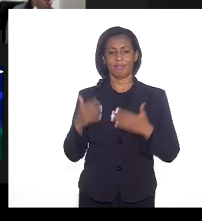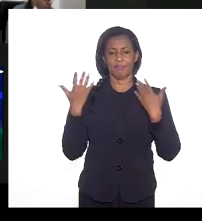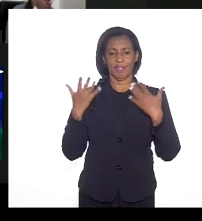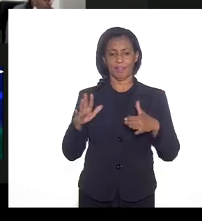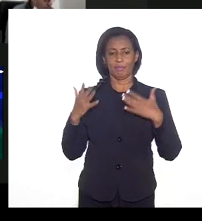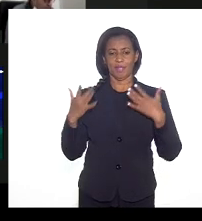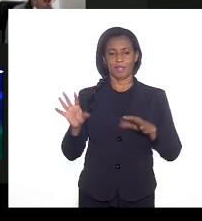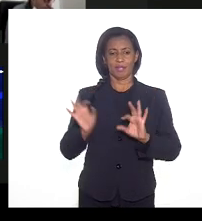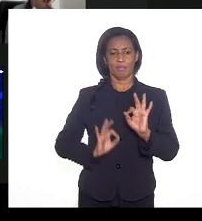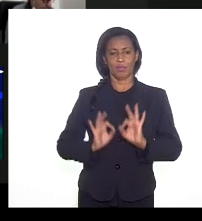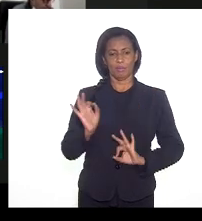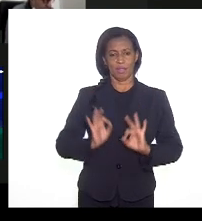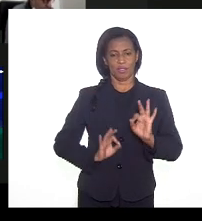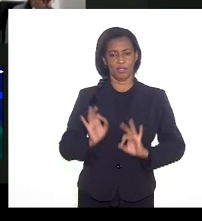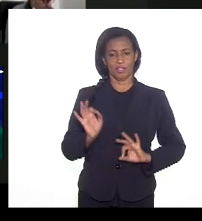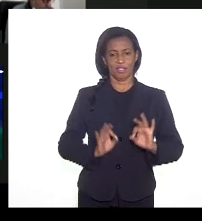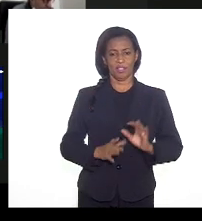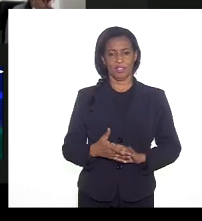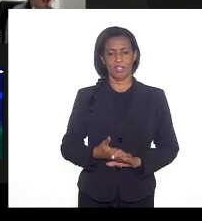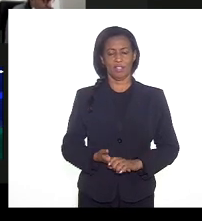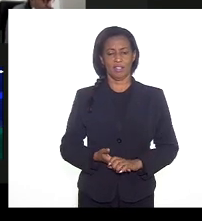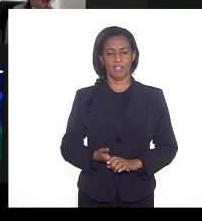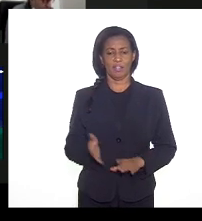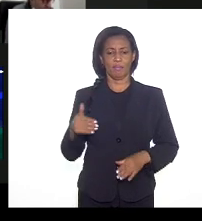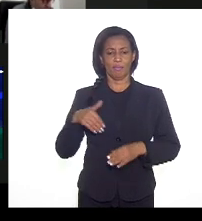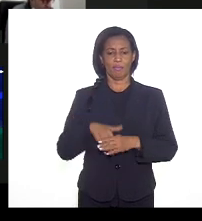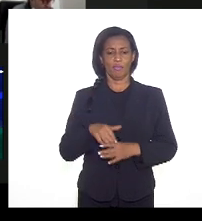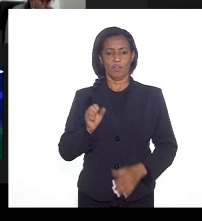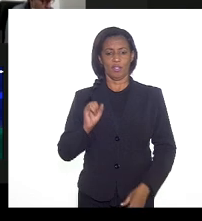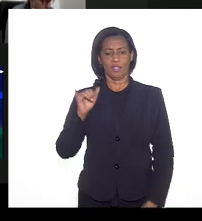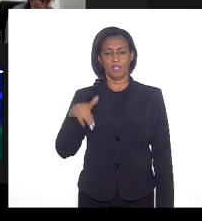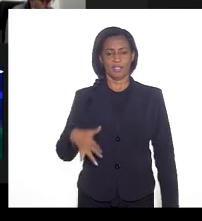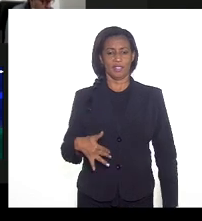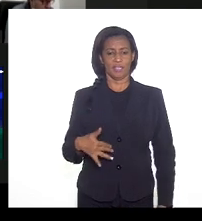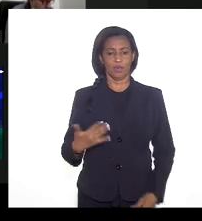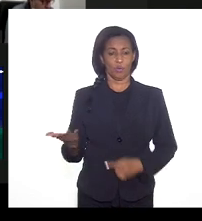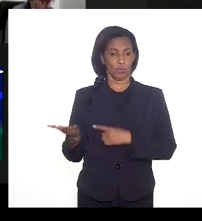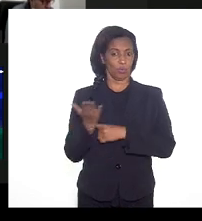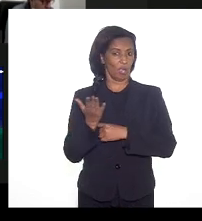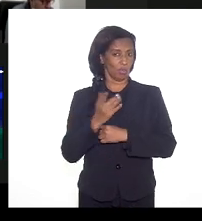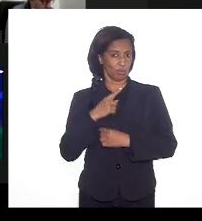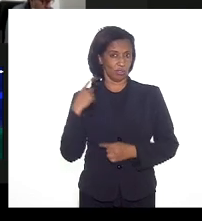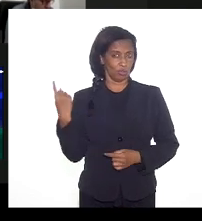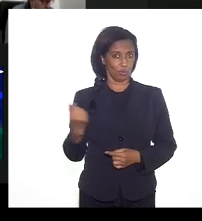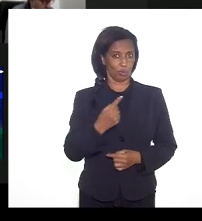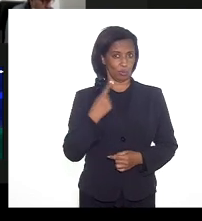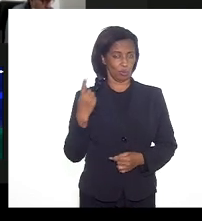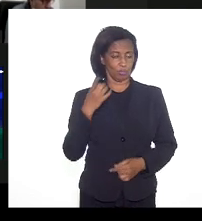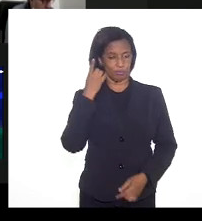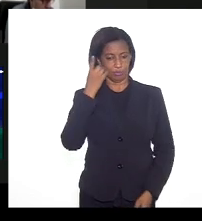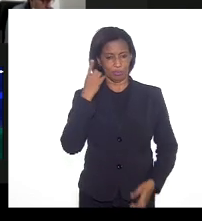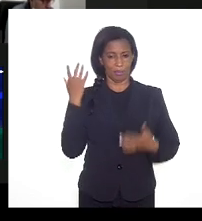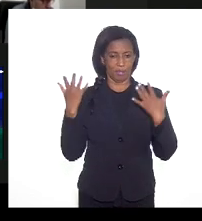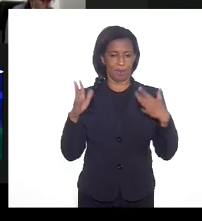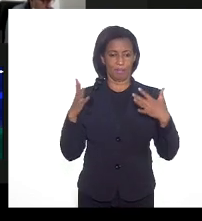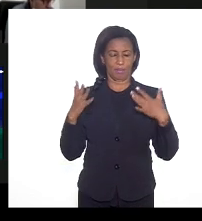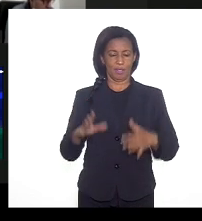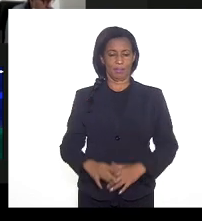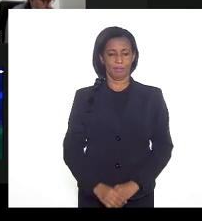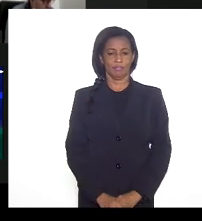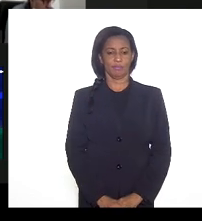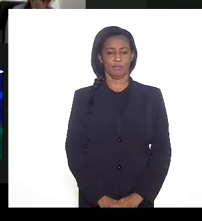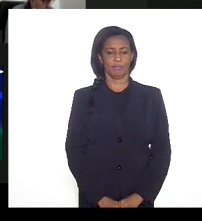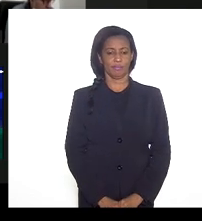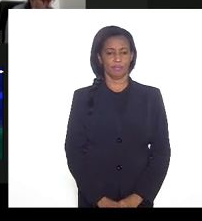parabenizar pelo projeto meu voto é assim conto com a ajuda de todos os deputados Parabéns Obrigado Jaumir